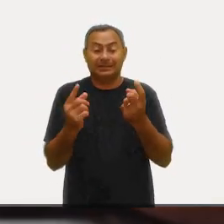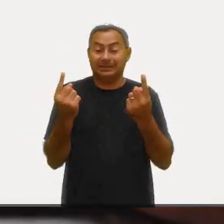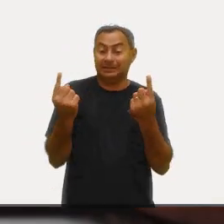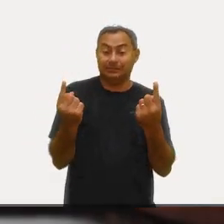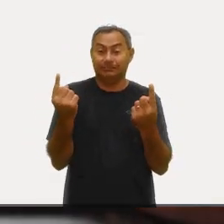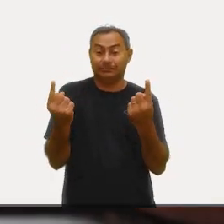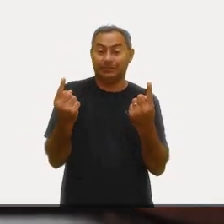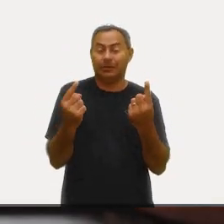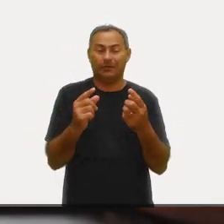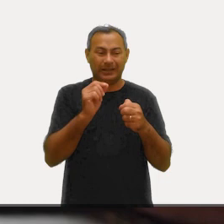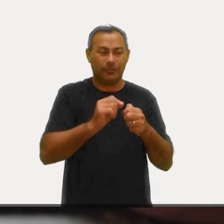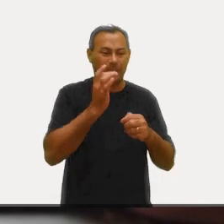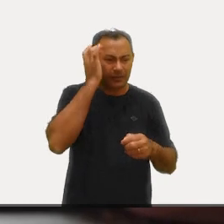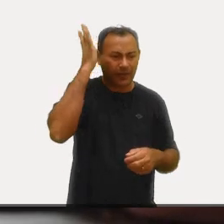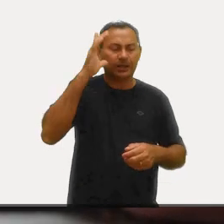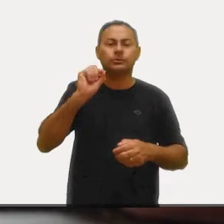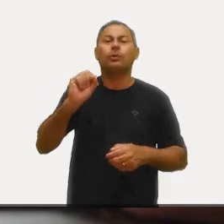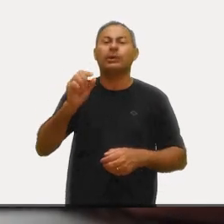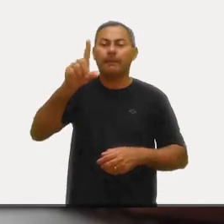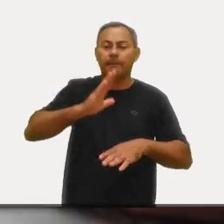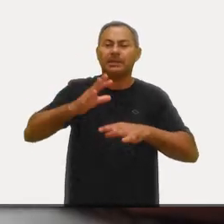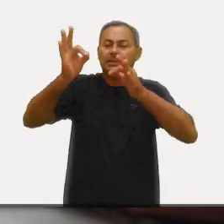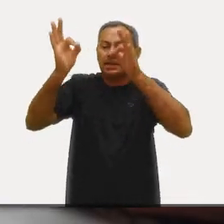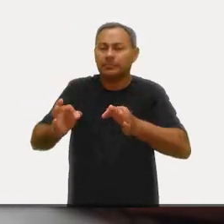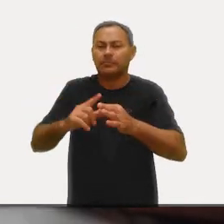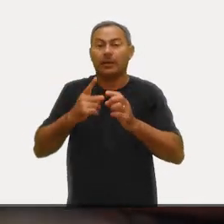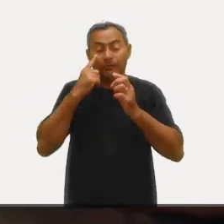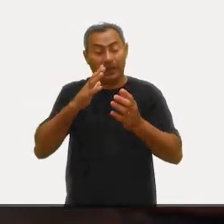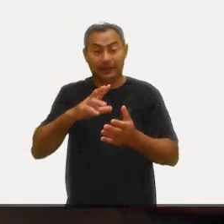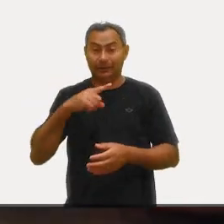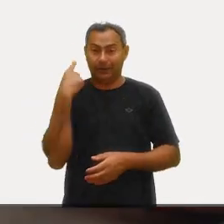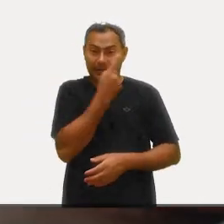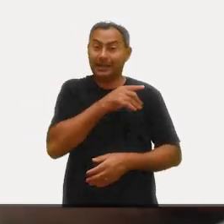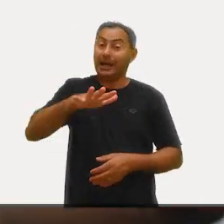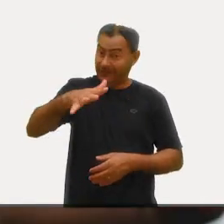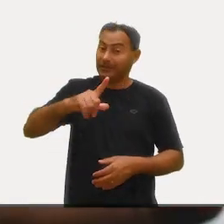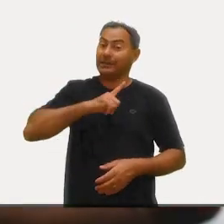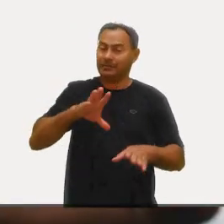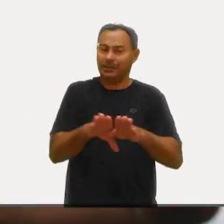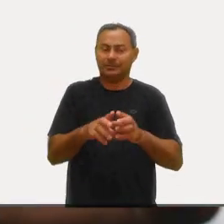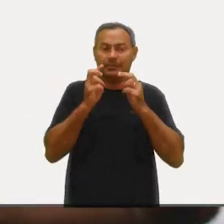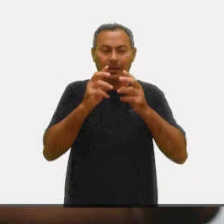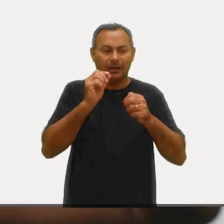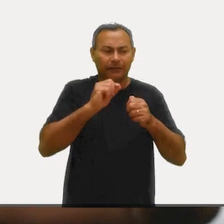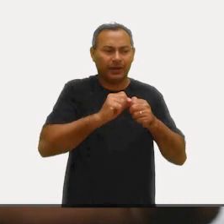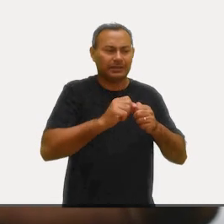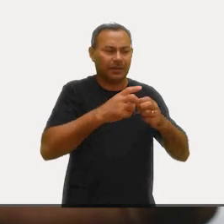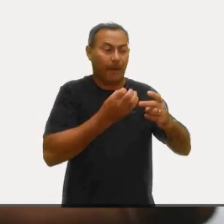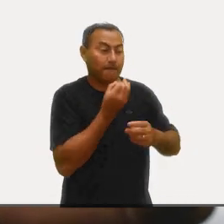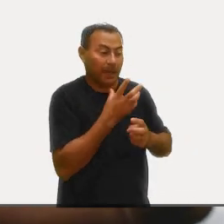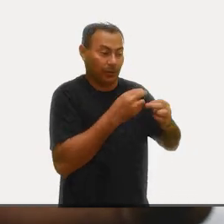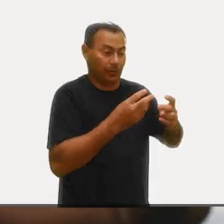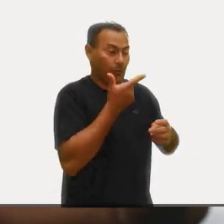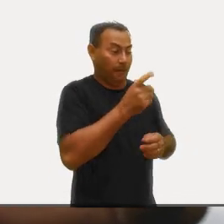numa encruzilhada semelhante a que muitos de nós se depara de vez em quando. Dar-se bem em algo ou fazer o